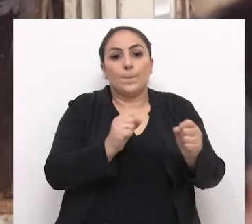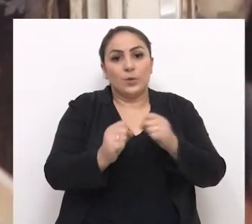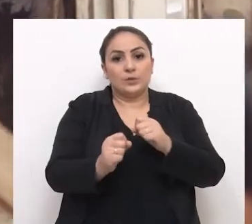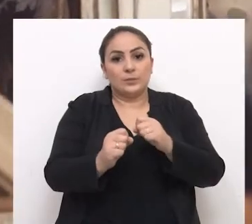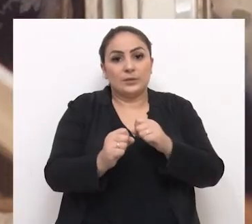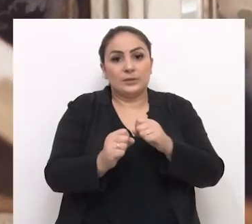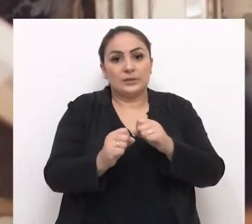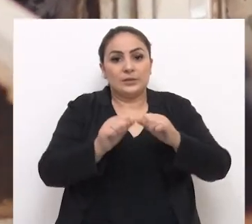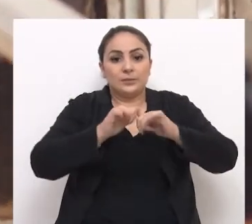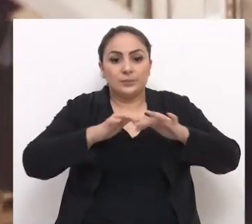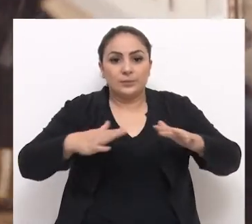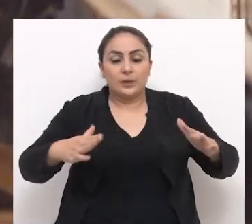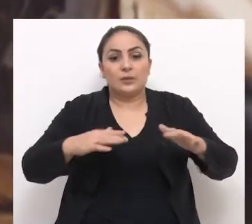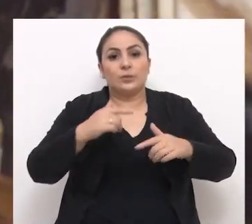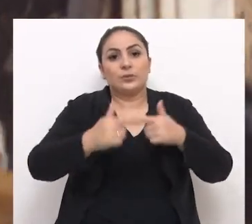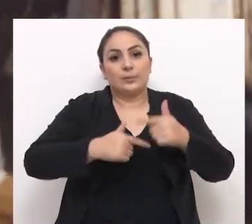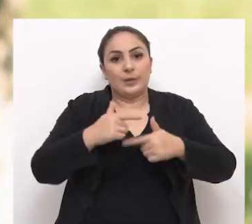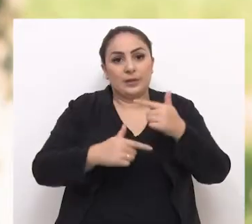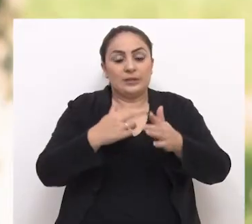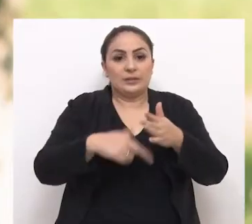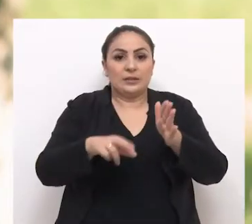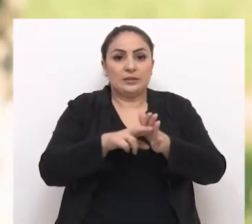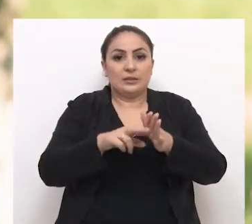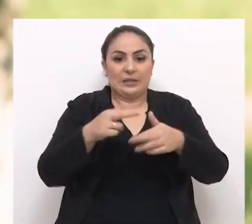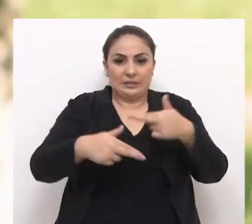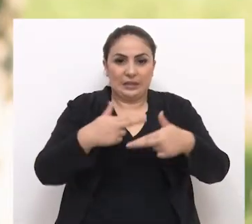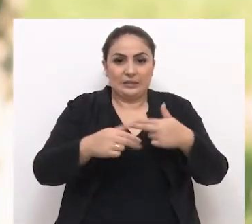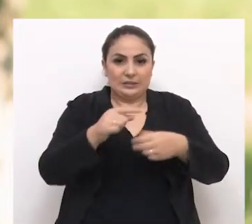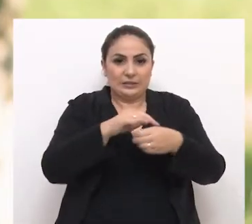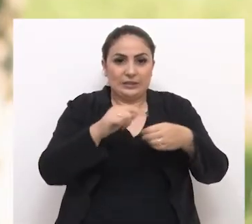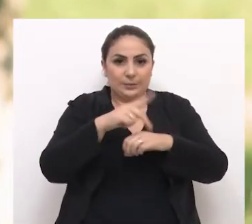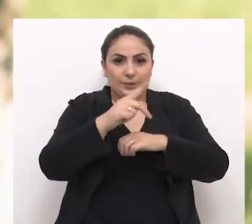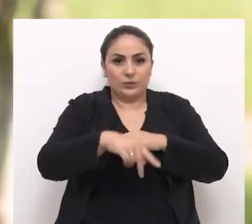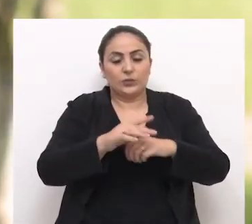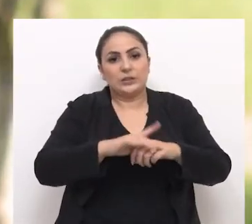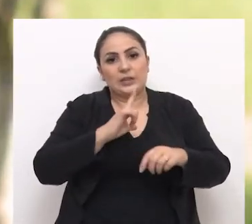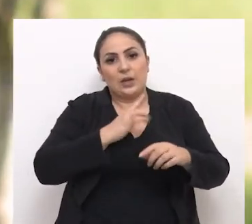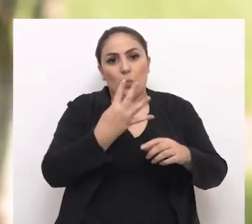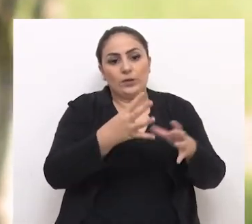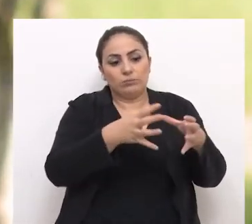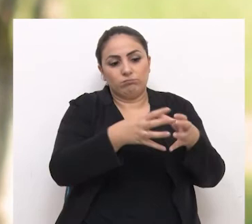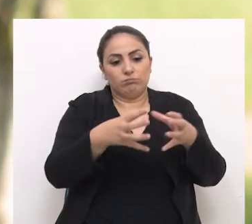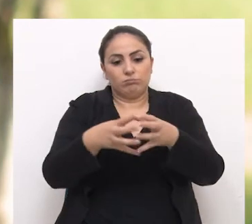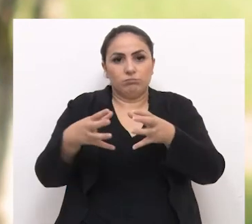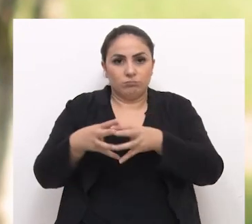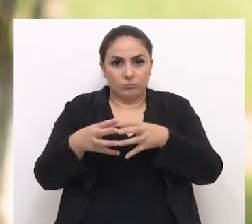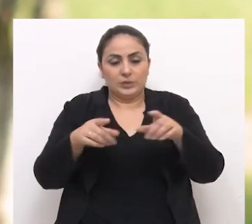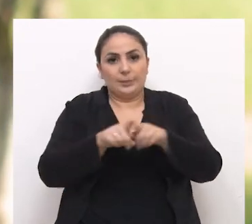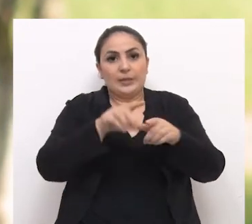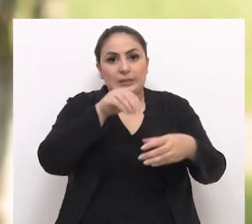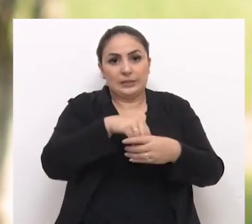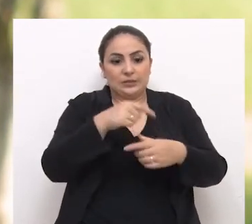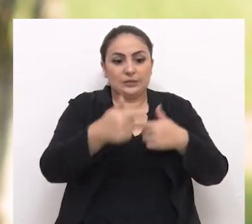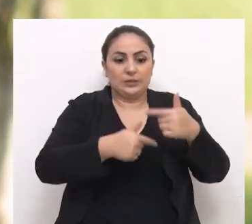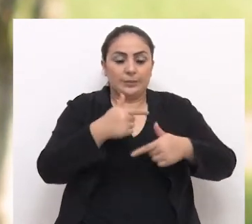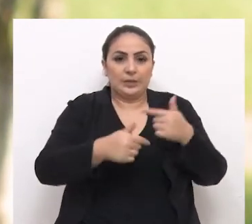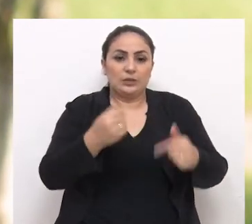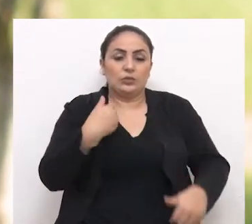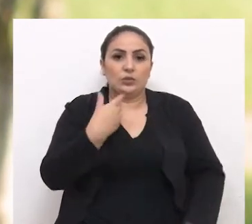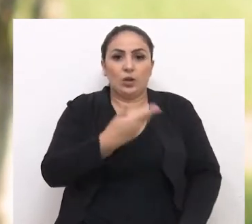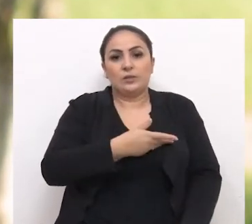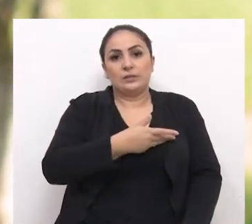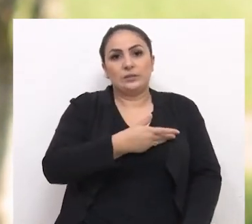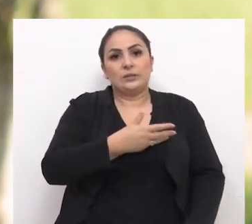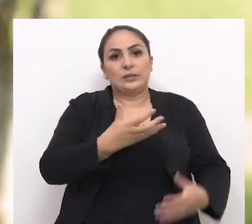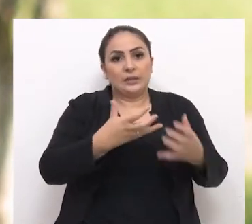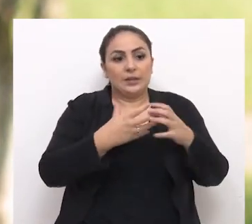na possibilidade de expansão desse trabalho de reciclagem na cidade de Passo Fundo, São 4 grupos e dentro desse trabalho